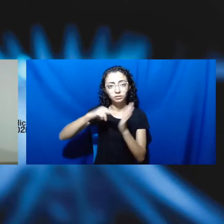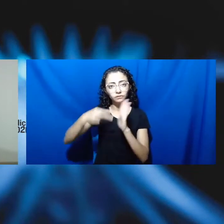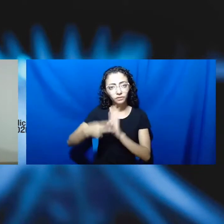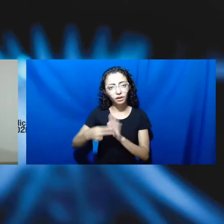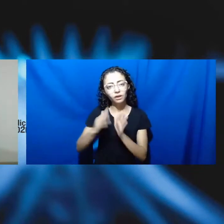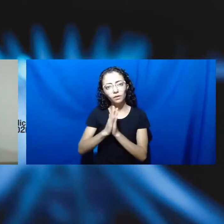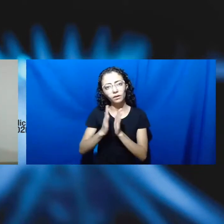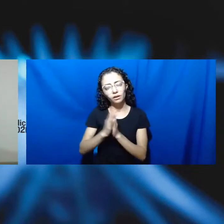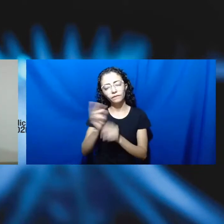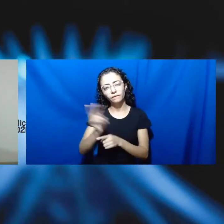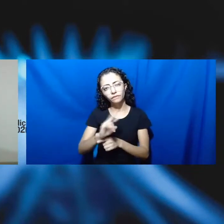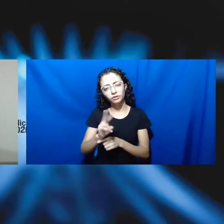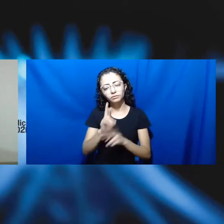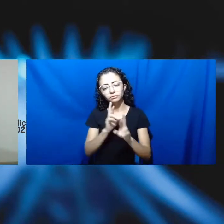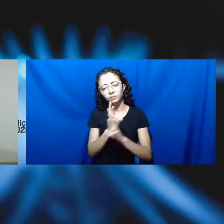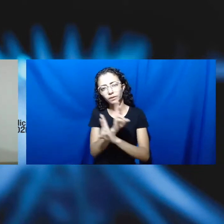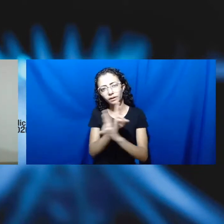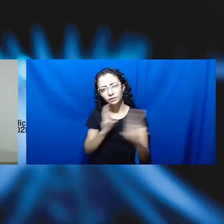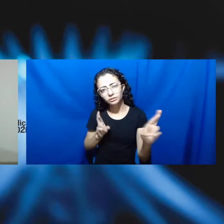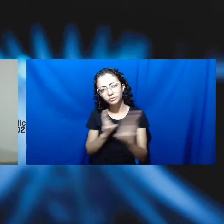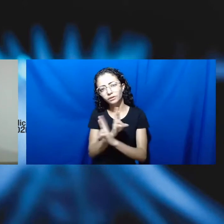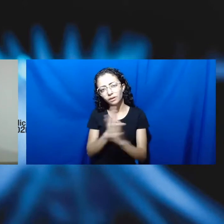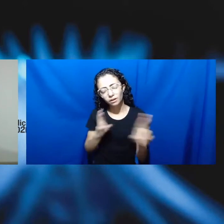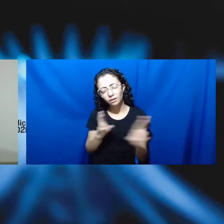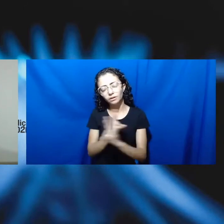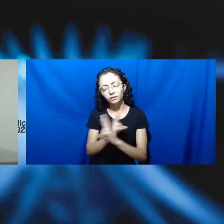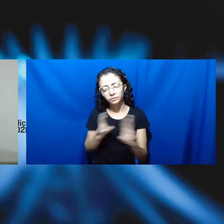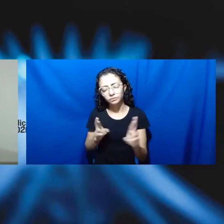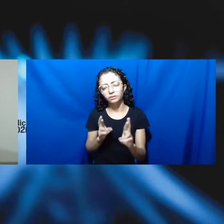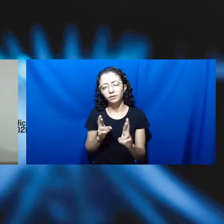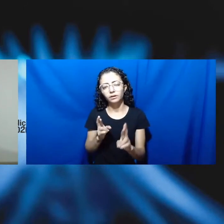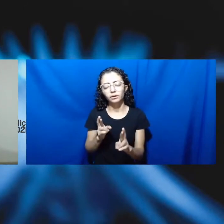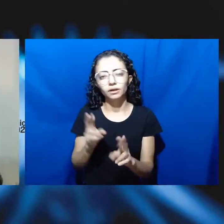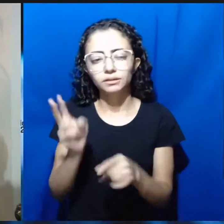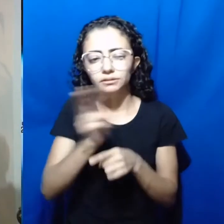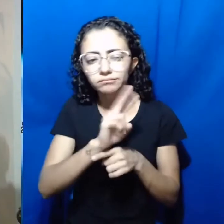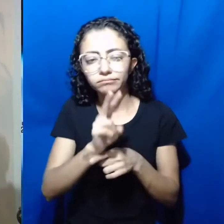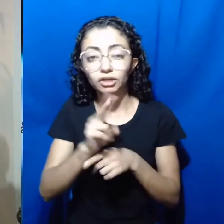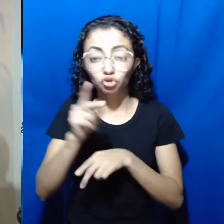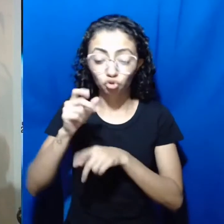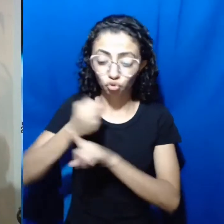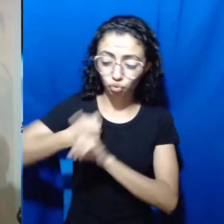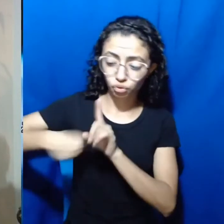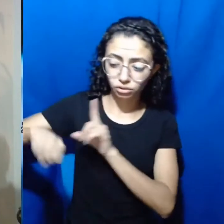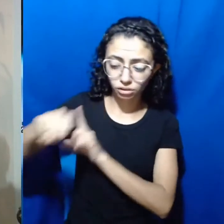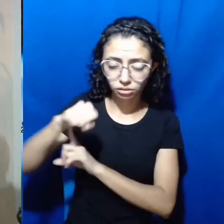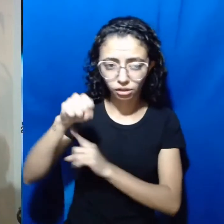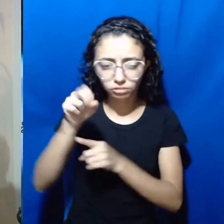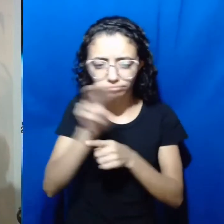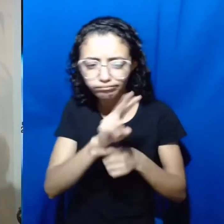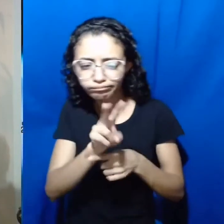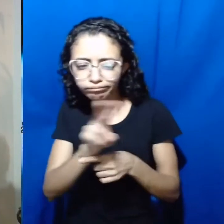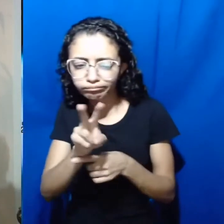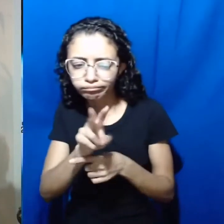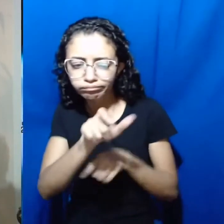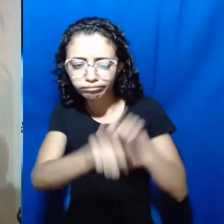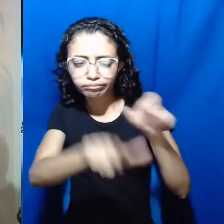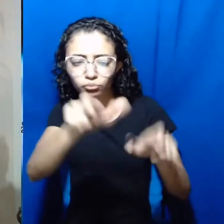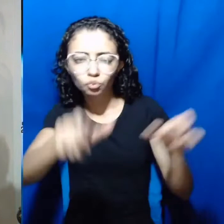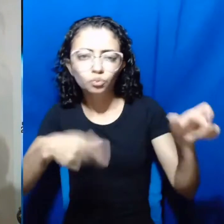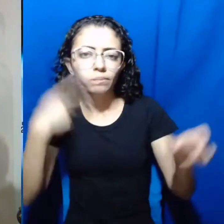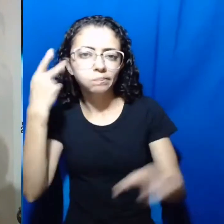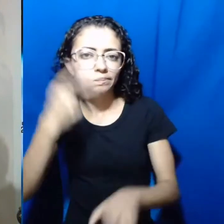né? Esse olhar vigilante da sociedade sobre os políticos